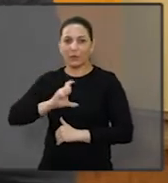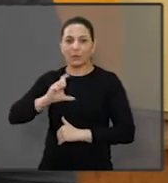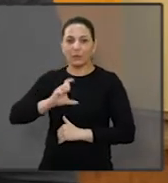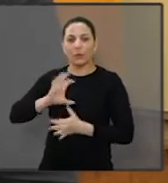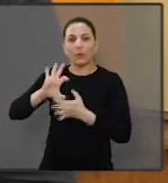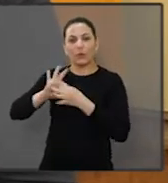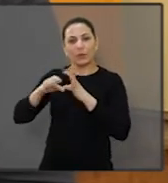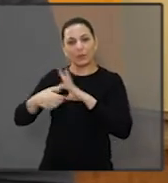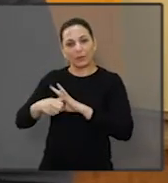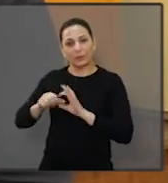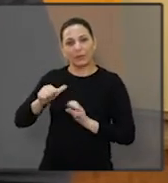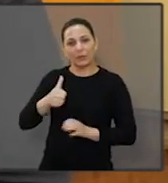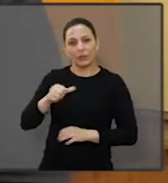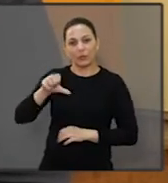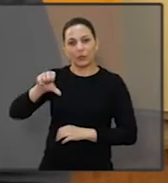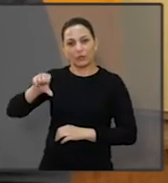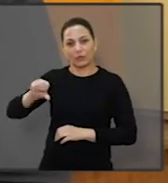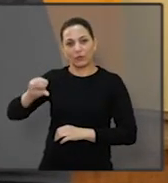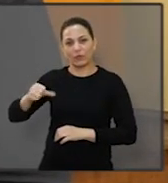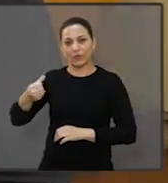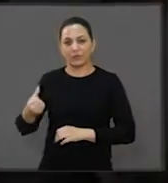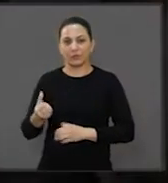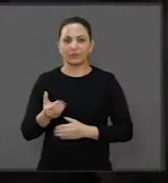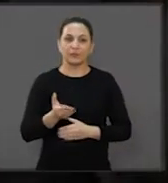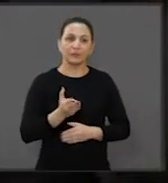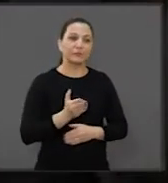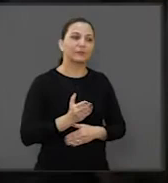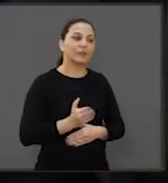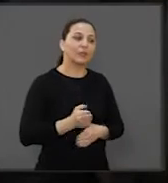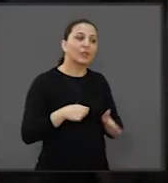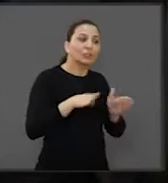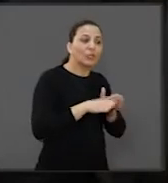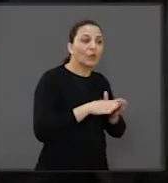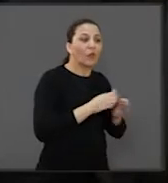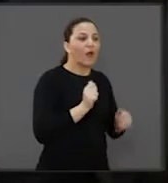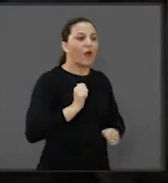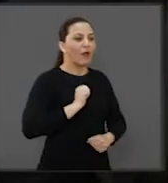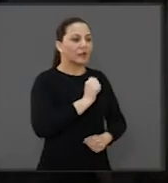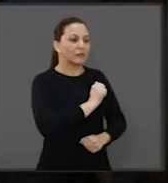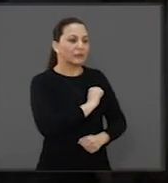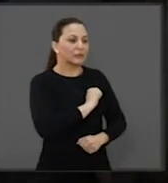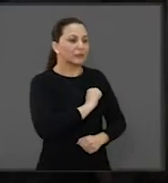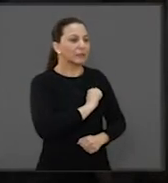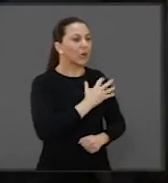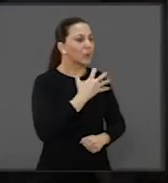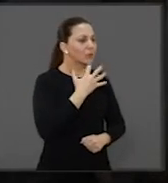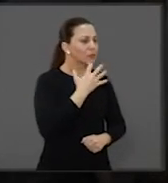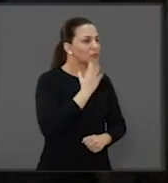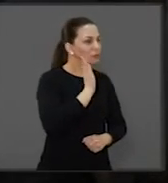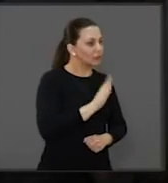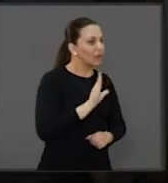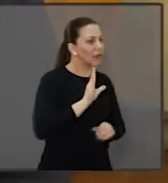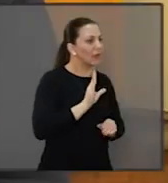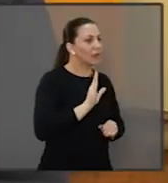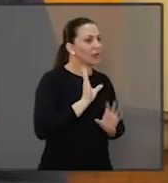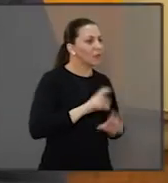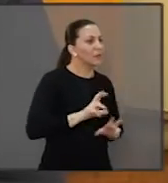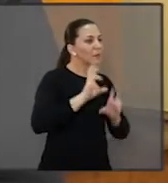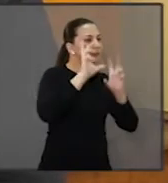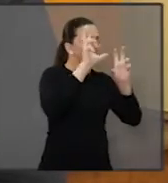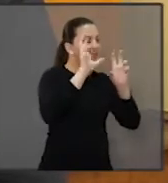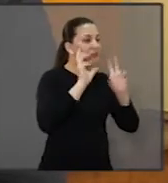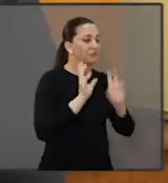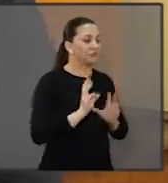das Olimpíadas, em 96. Mas vocês já foram para Atlanta como força do basquete ou ainda não? Quando a gente chegou em Atlanta, a gente já tinha, porque